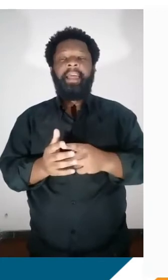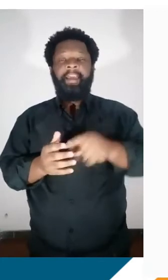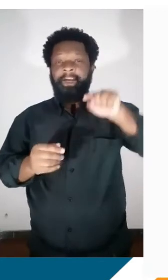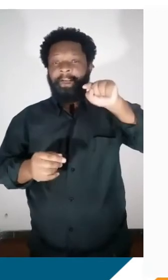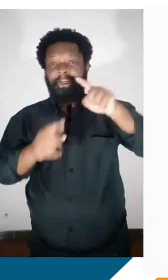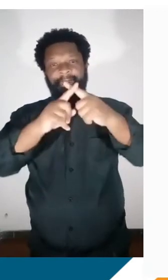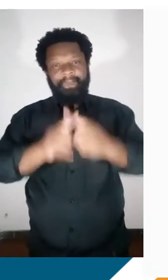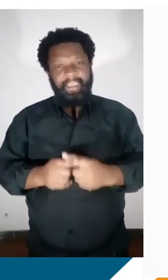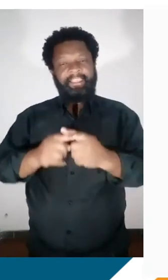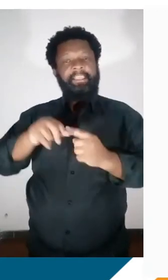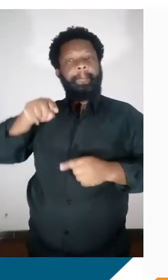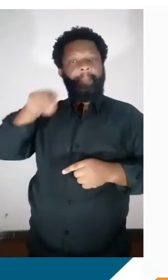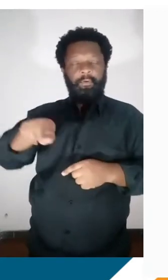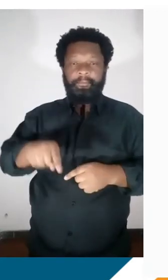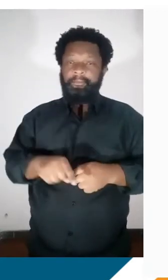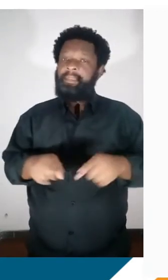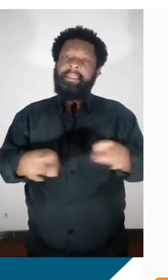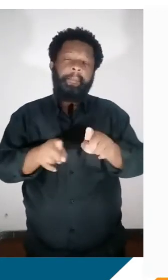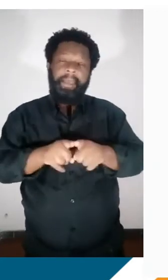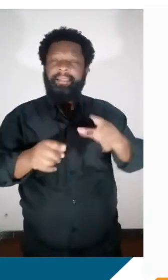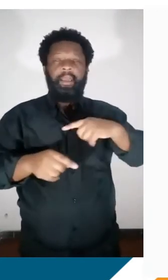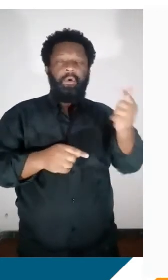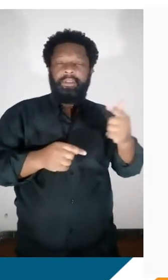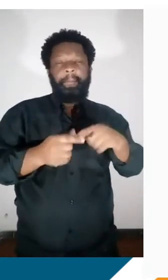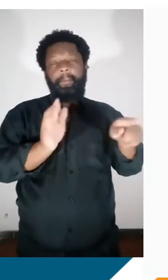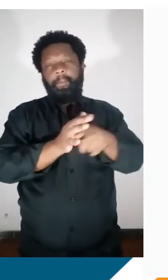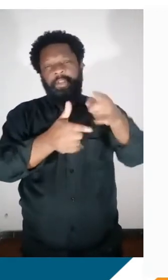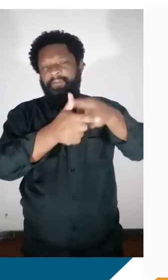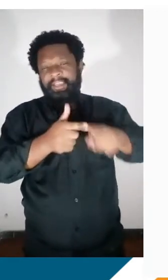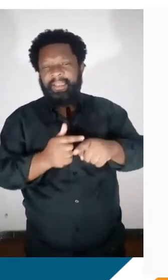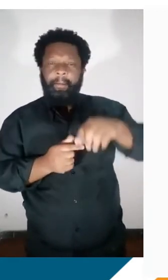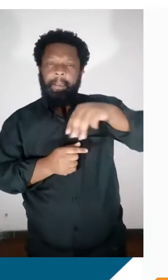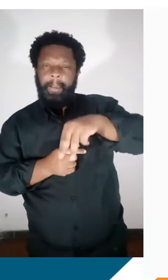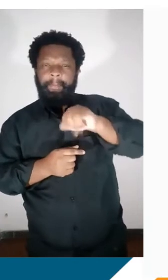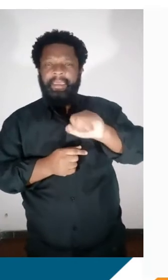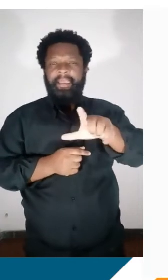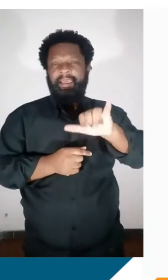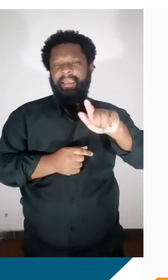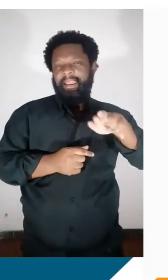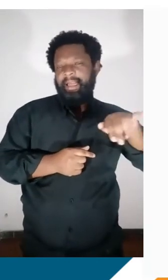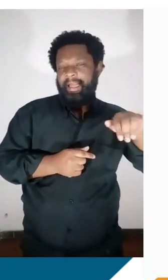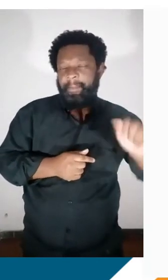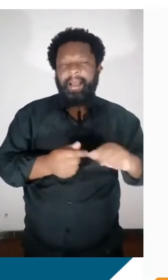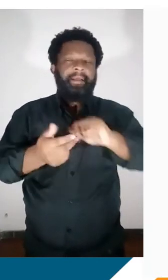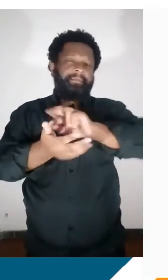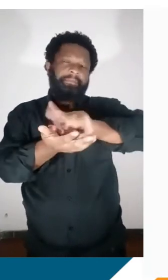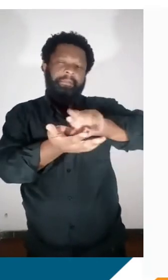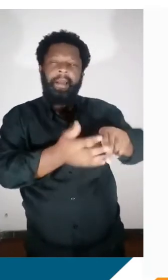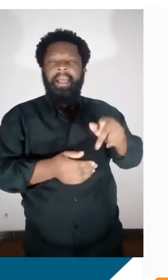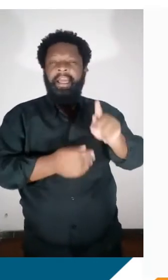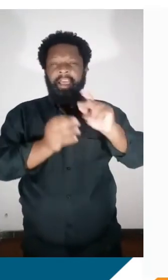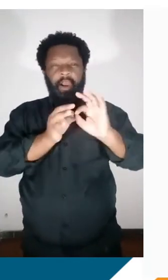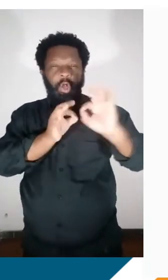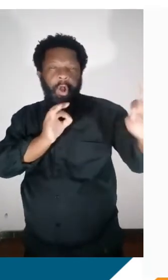outros prefixos também implicam em multiplicações ou divisões. Miligrama, quilograma, decagrama, decamέτro,